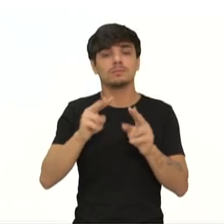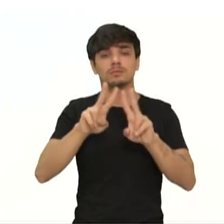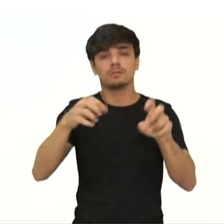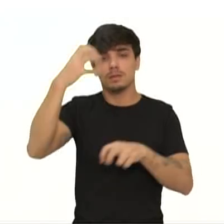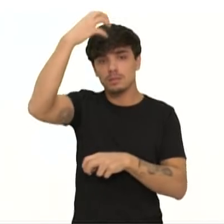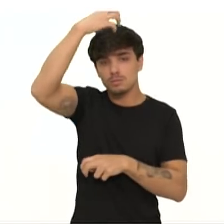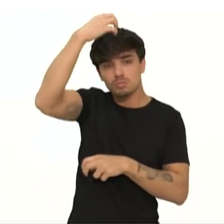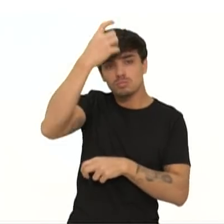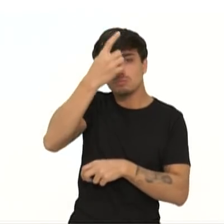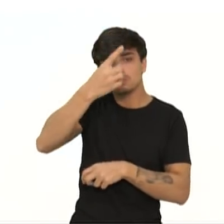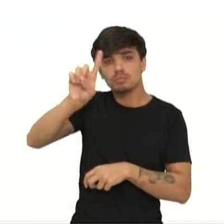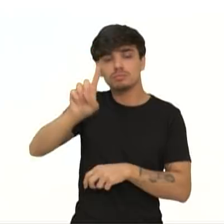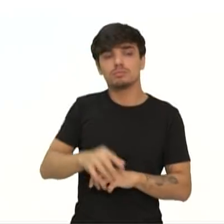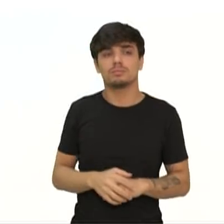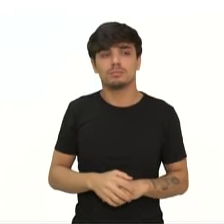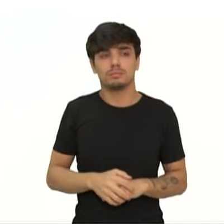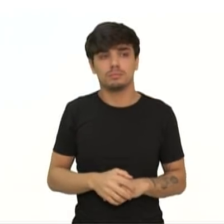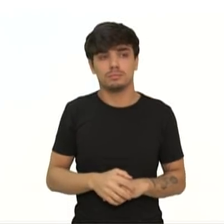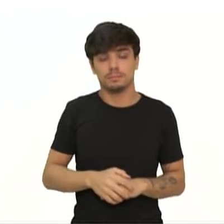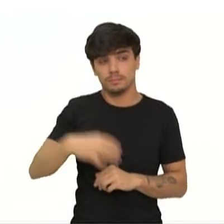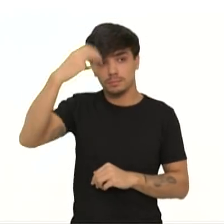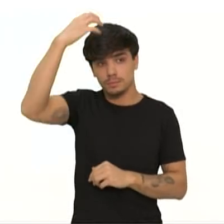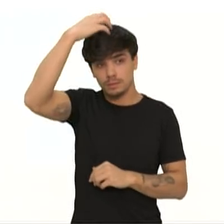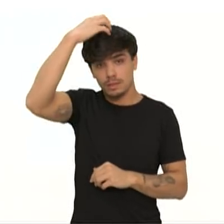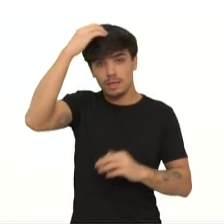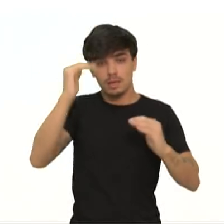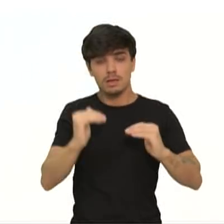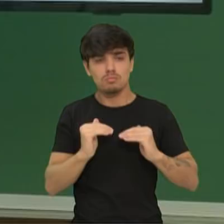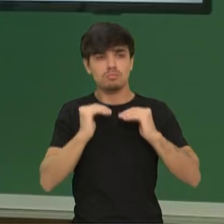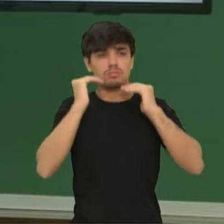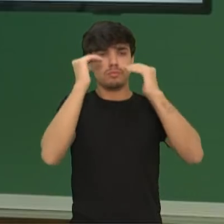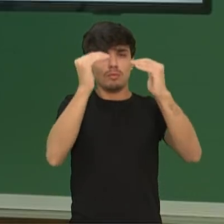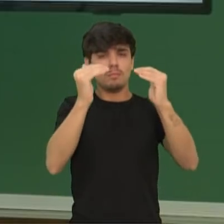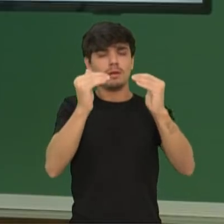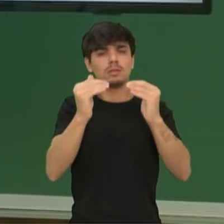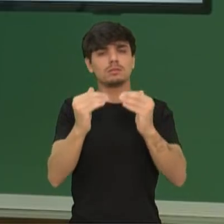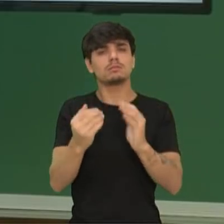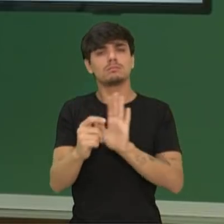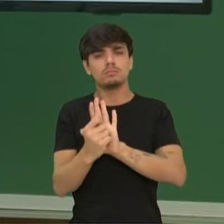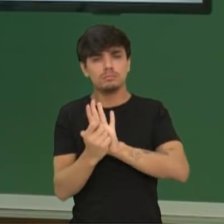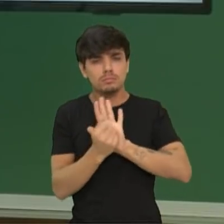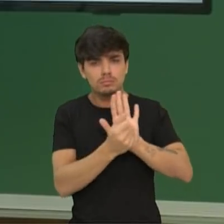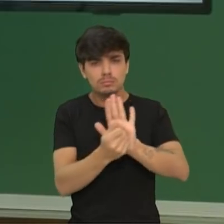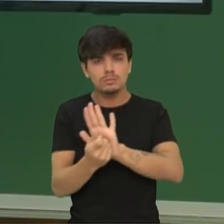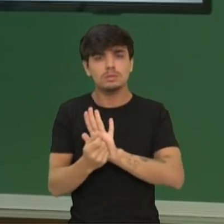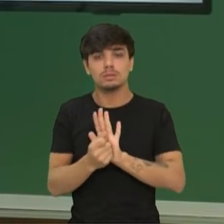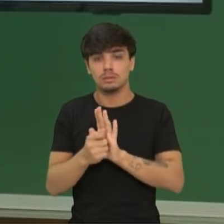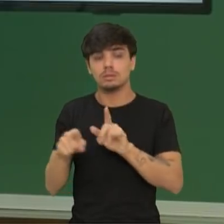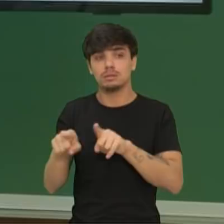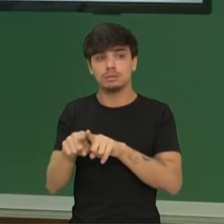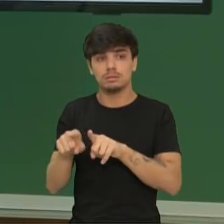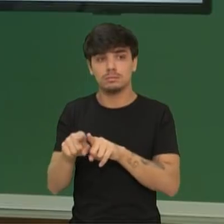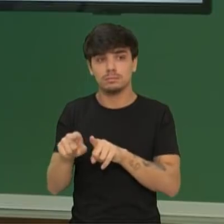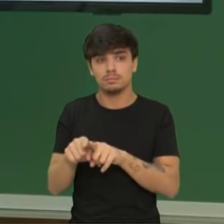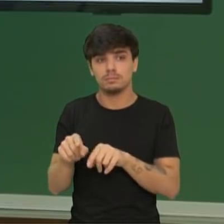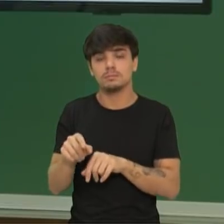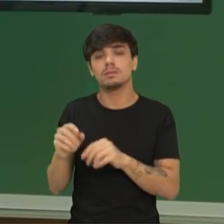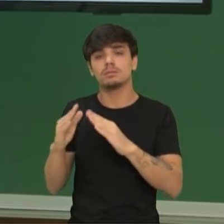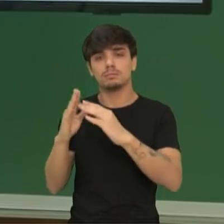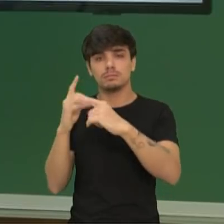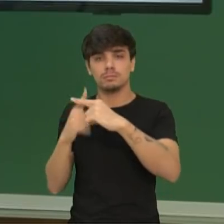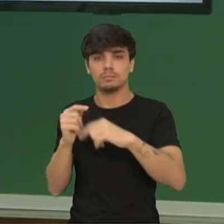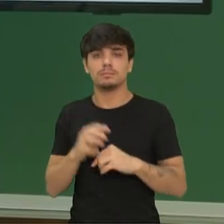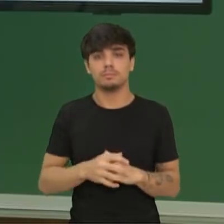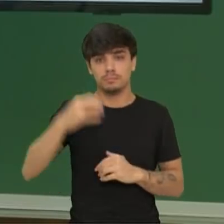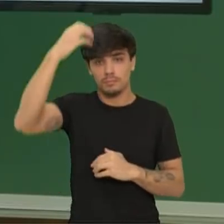absolutismo. Rei, nobreza, burguesia, igreja. O rei era o todo-poderoso, acima de tudo e de todos.